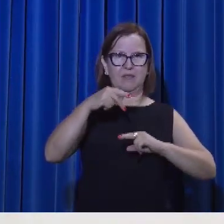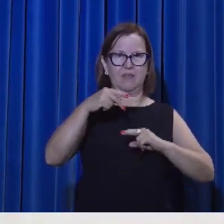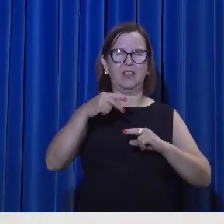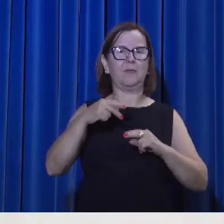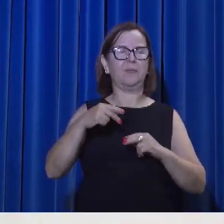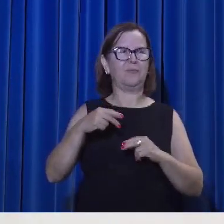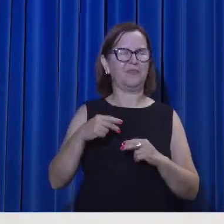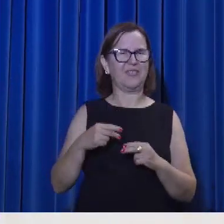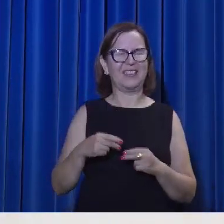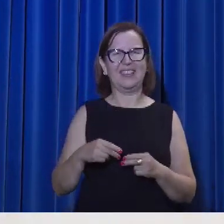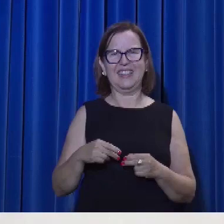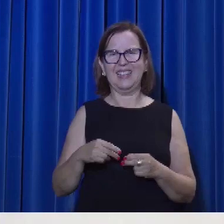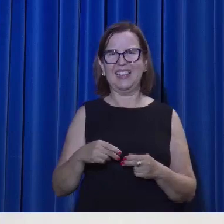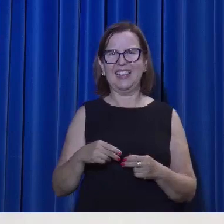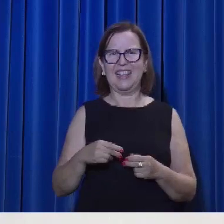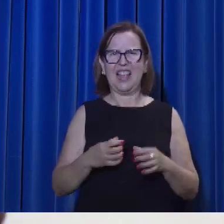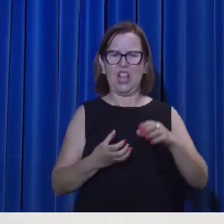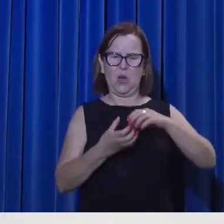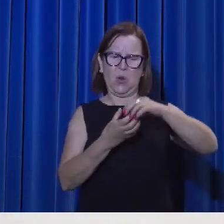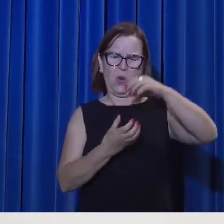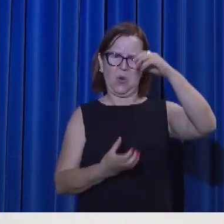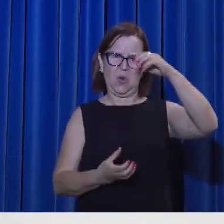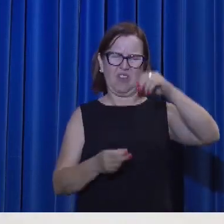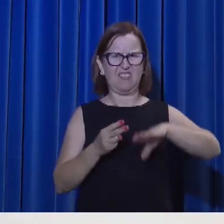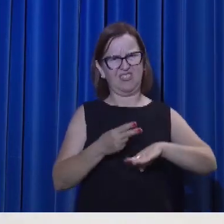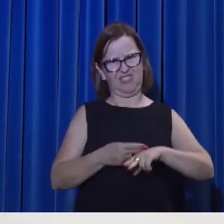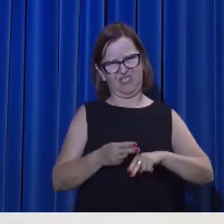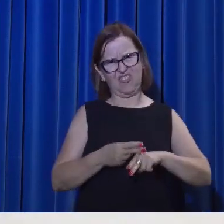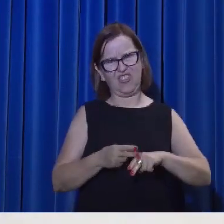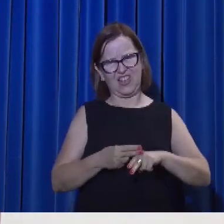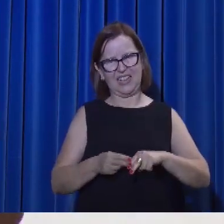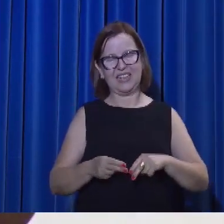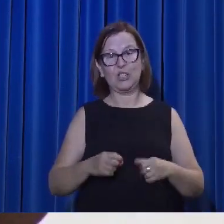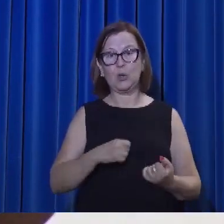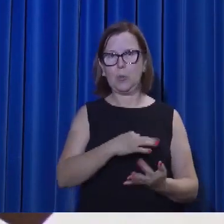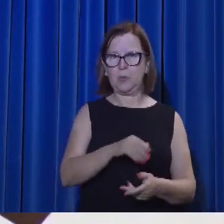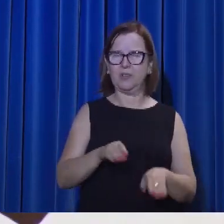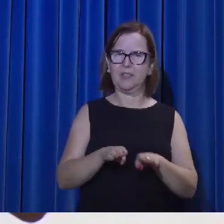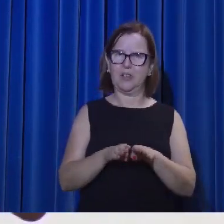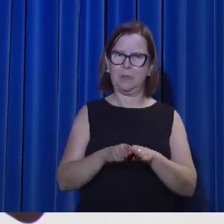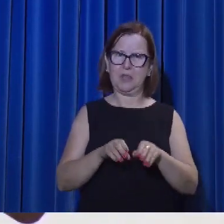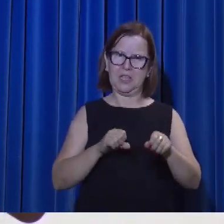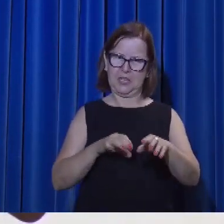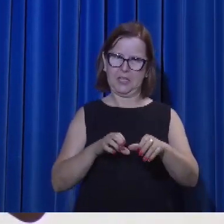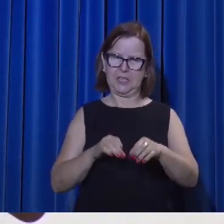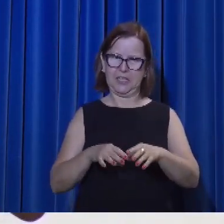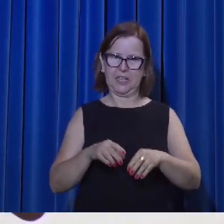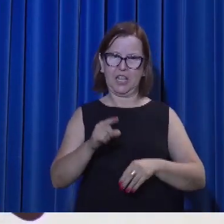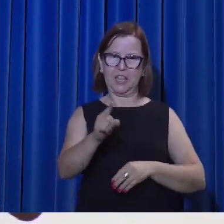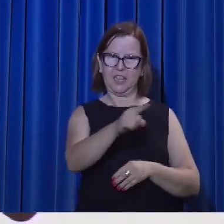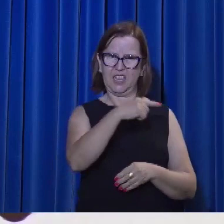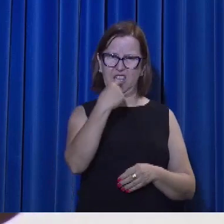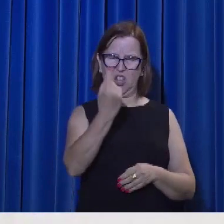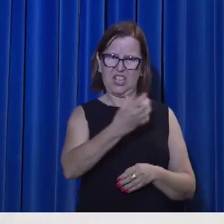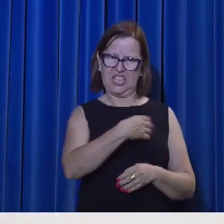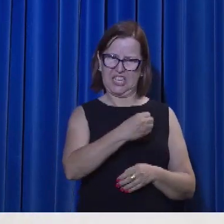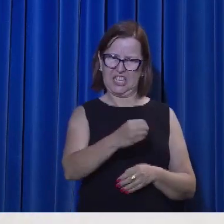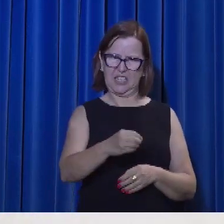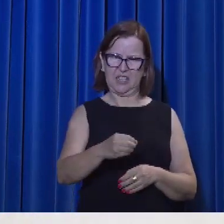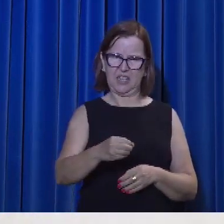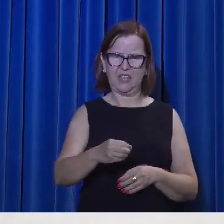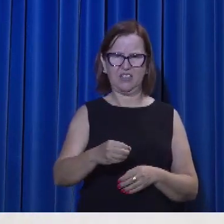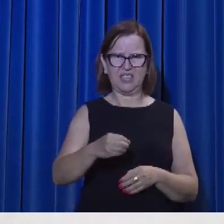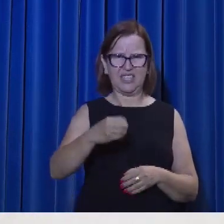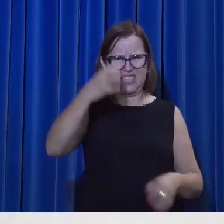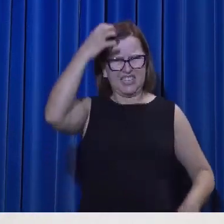E o mundo também vai ensinar para os nossos filhos que nós viemos do macaco. Meus